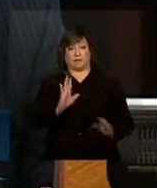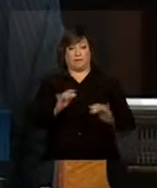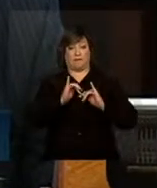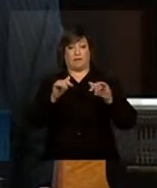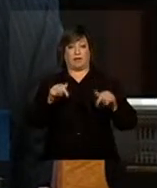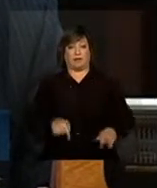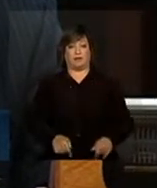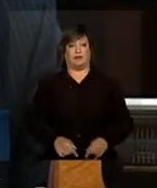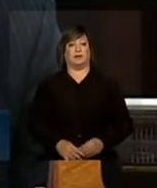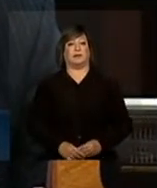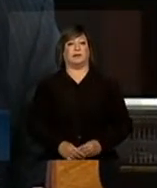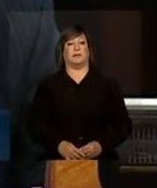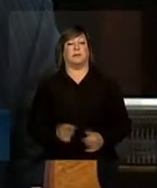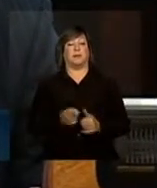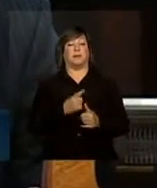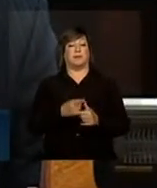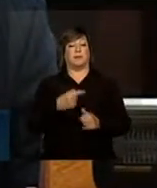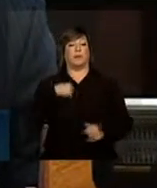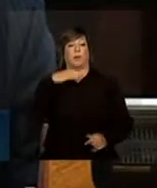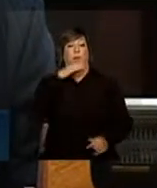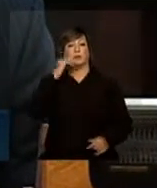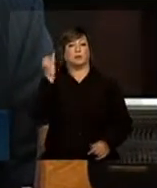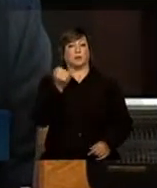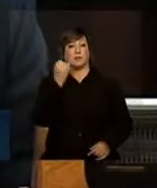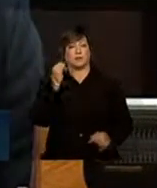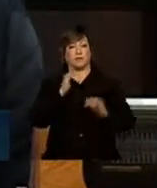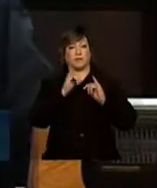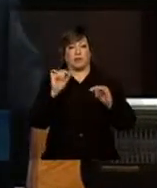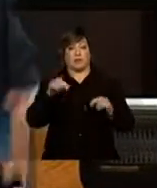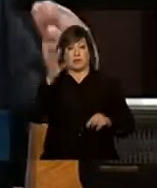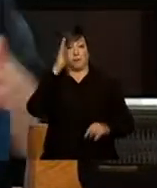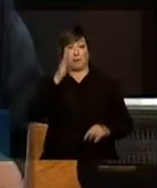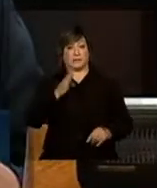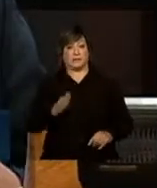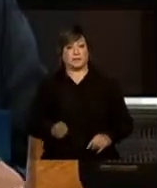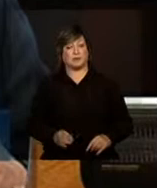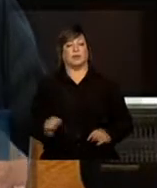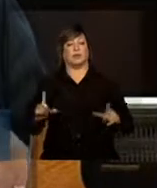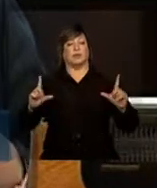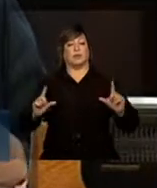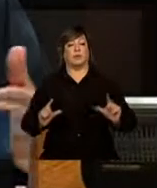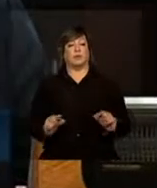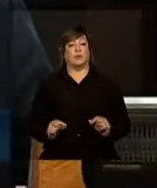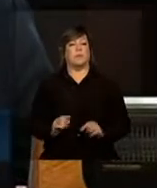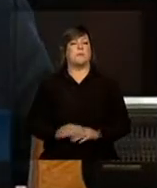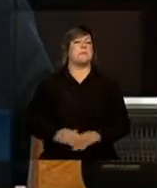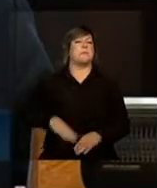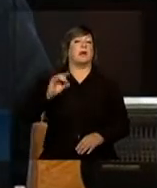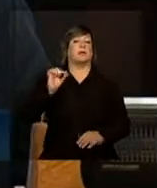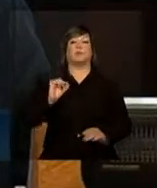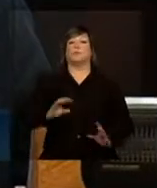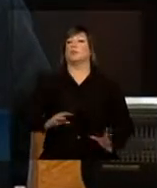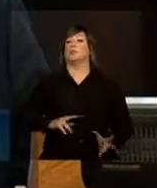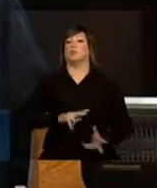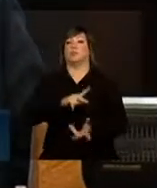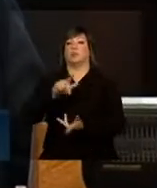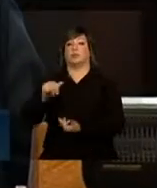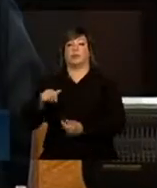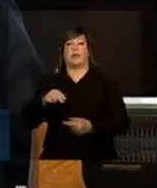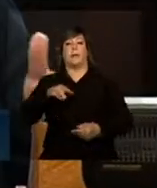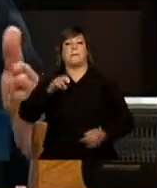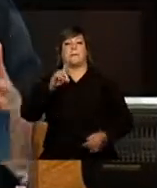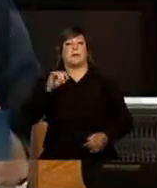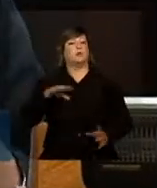primeiro, acho que é importante frisar que o Brasil reduziu mais do que todo mundo, que a média do mundo